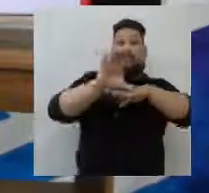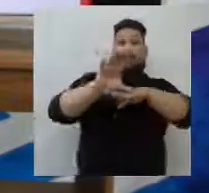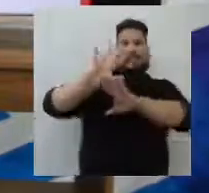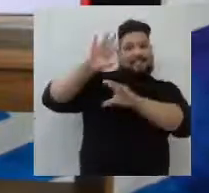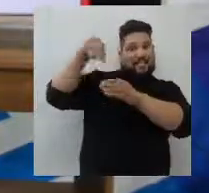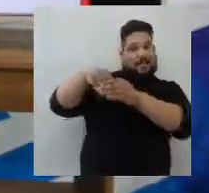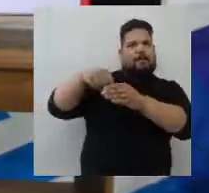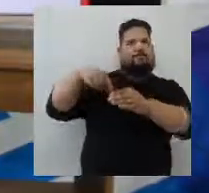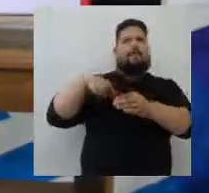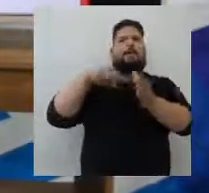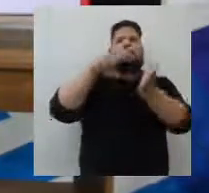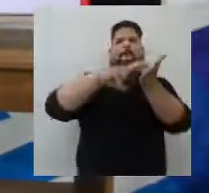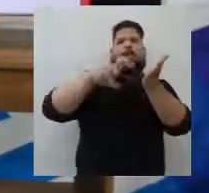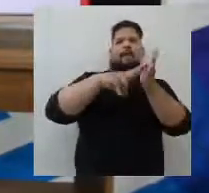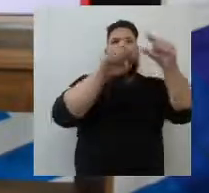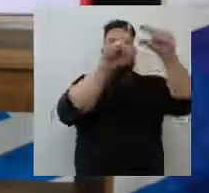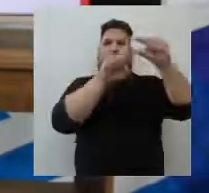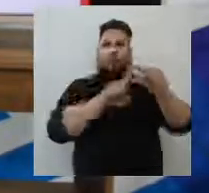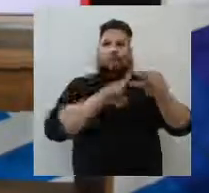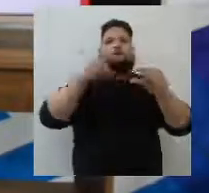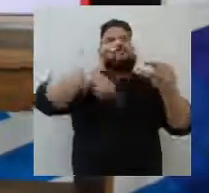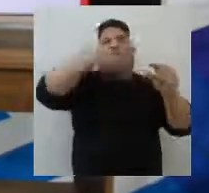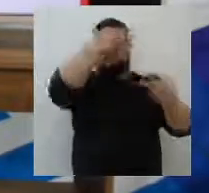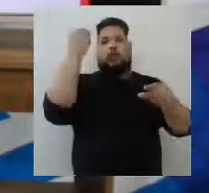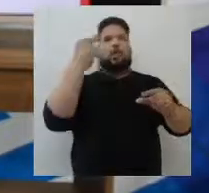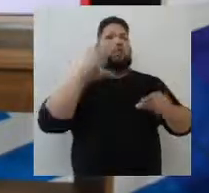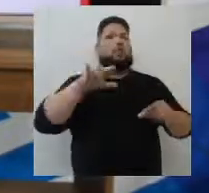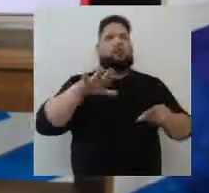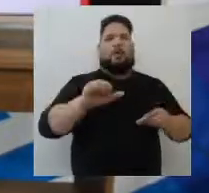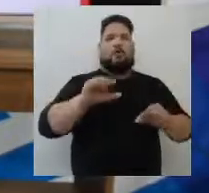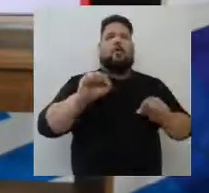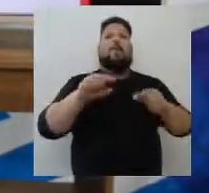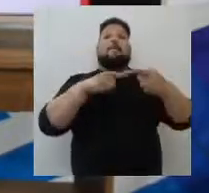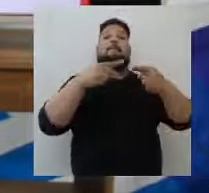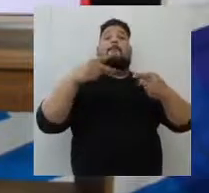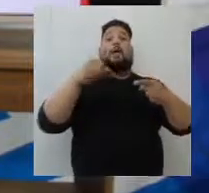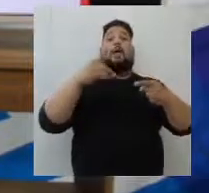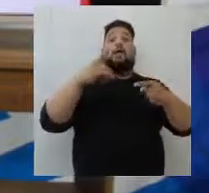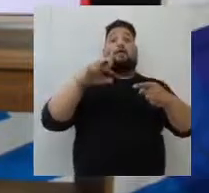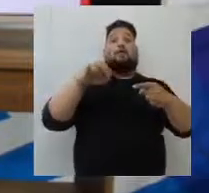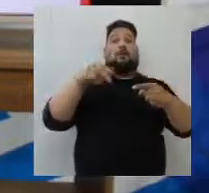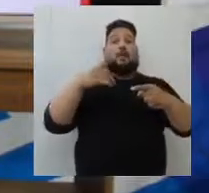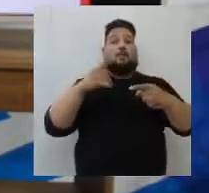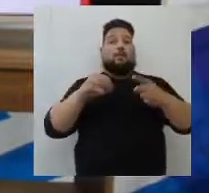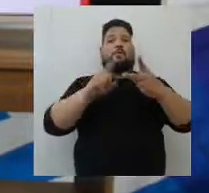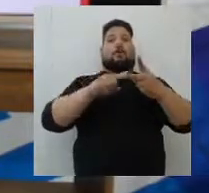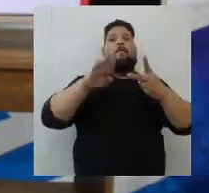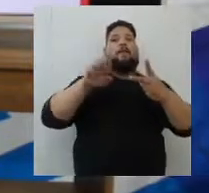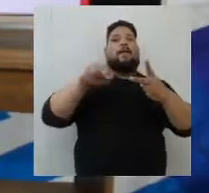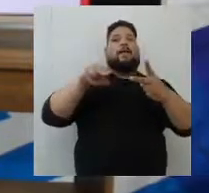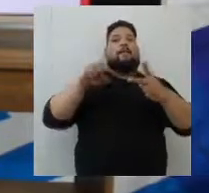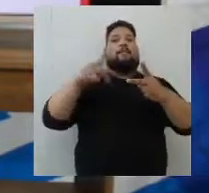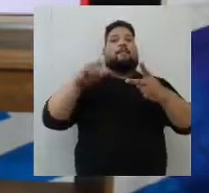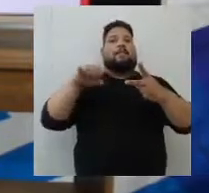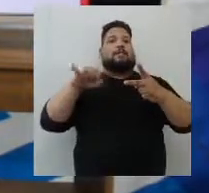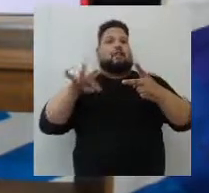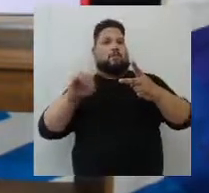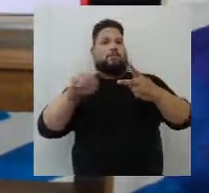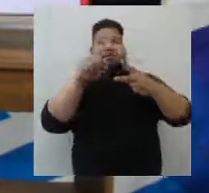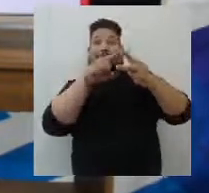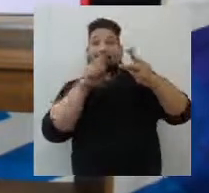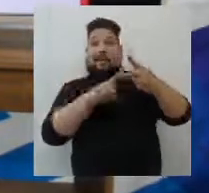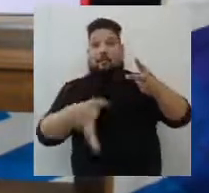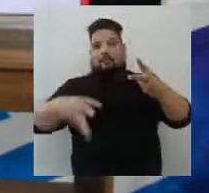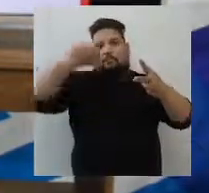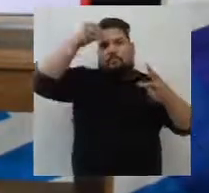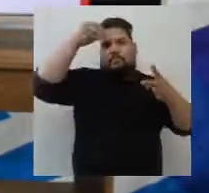que você, como já falei, não pode esquecer. O padroado e o beneplácito. Tá bem? Não pode esquecer